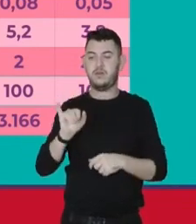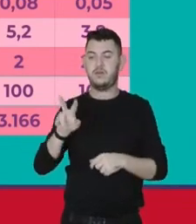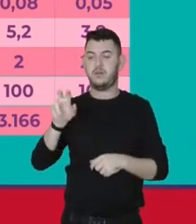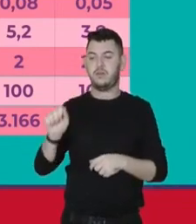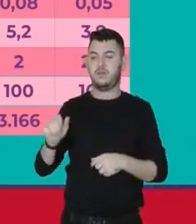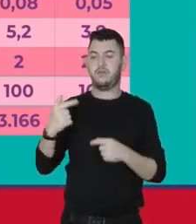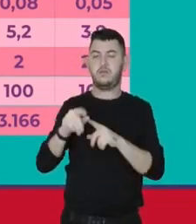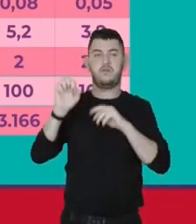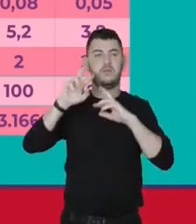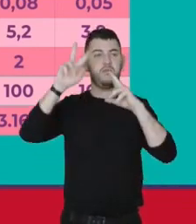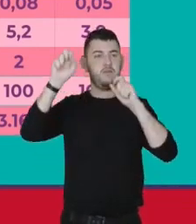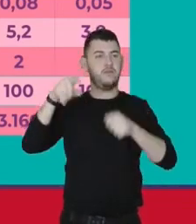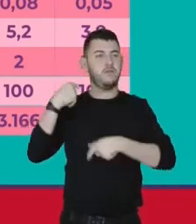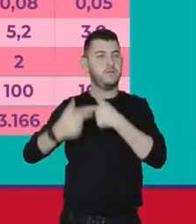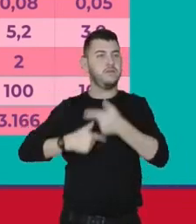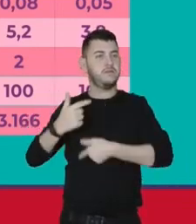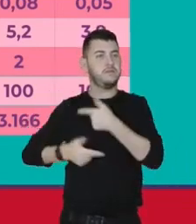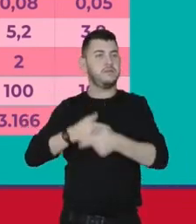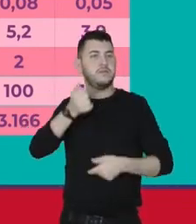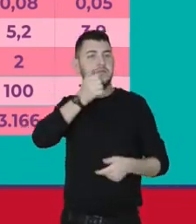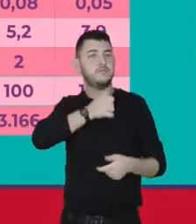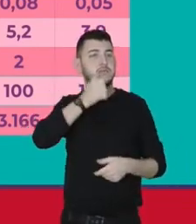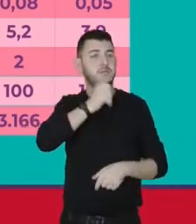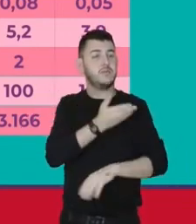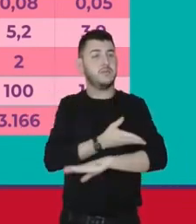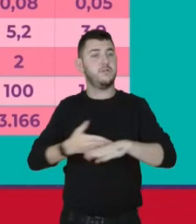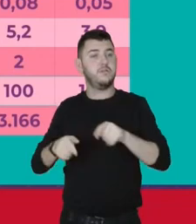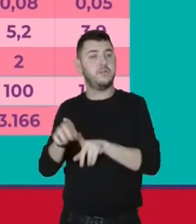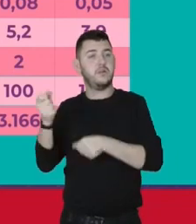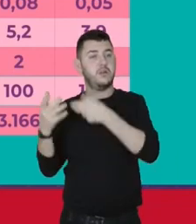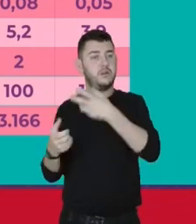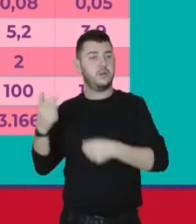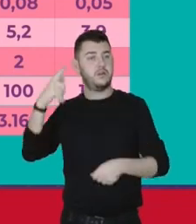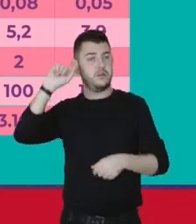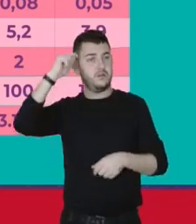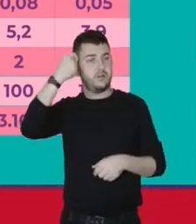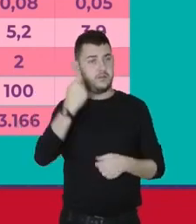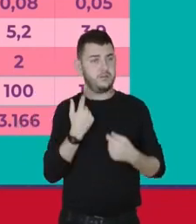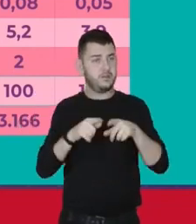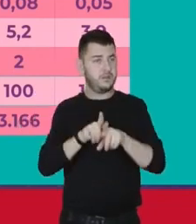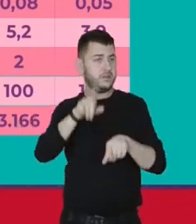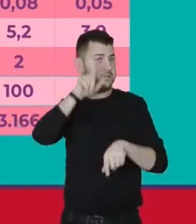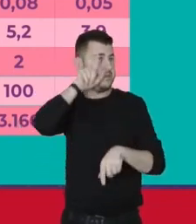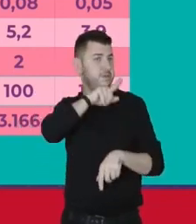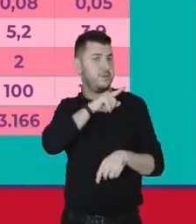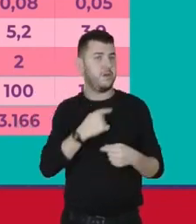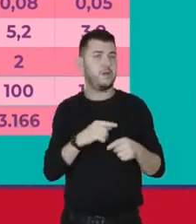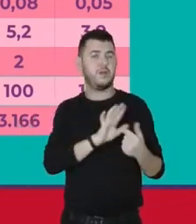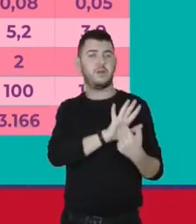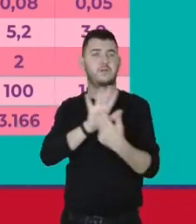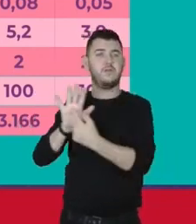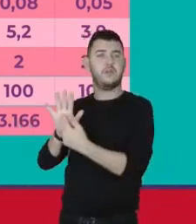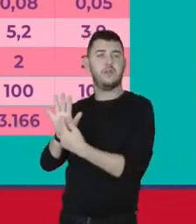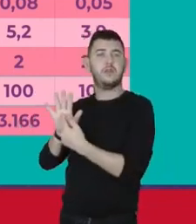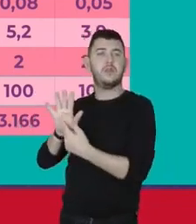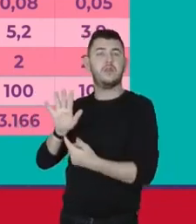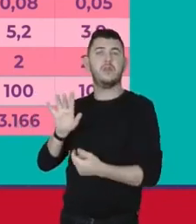mulheres brancas, pretas, pardas, se evidencia,